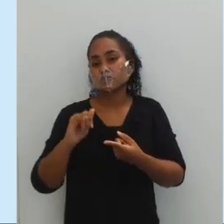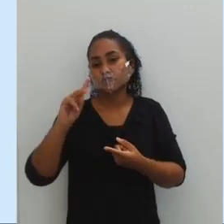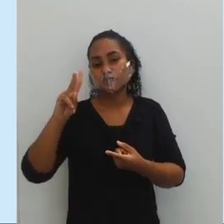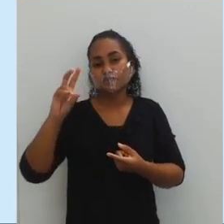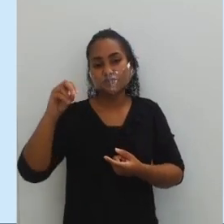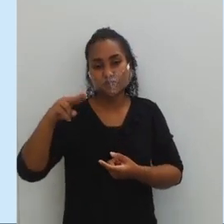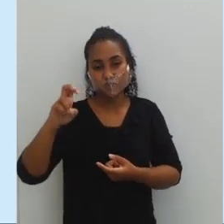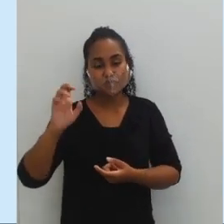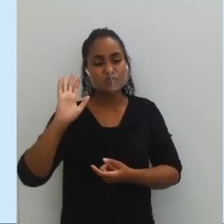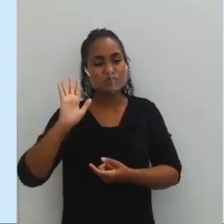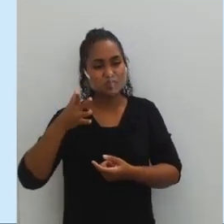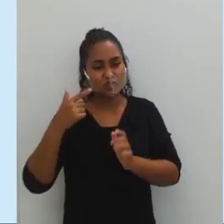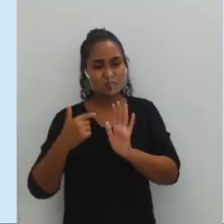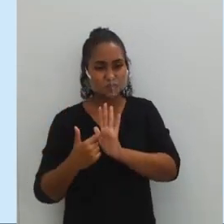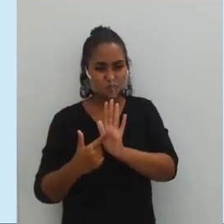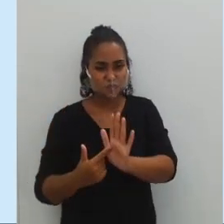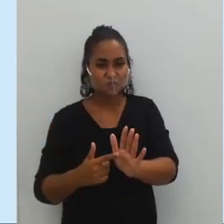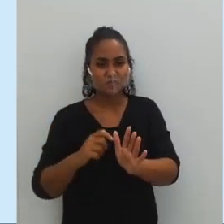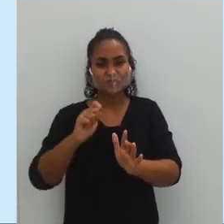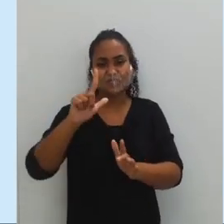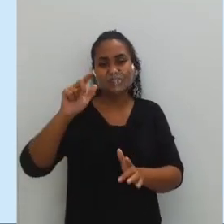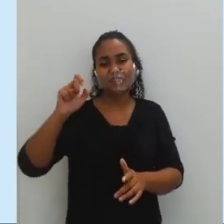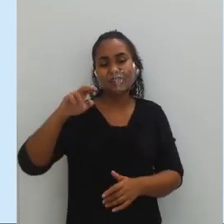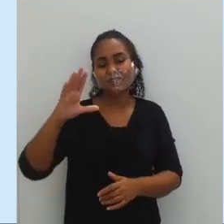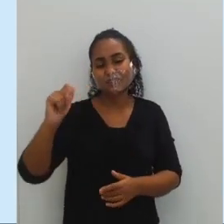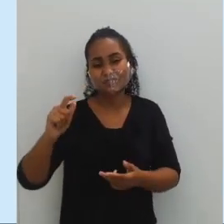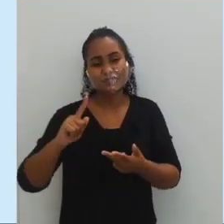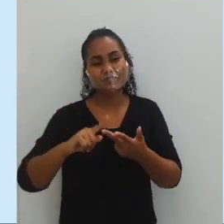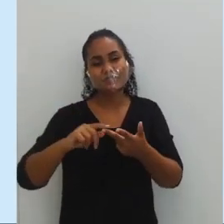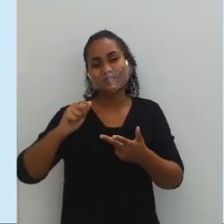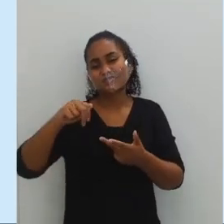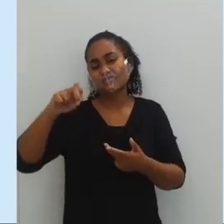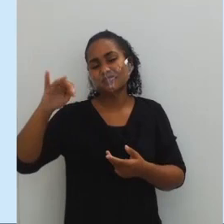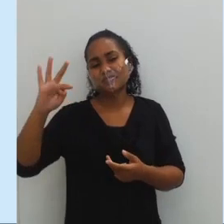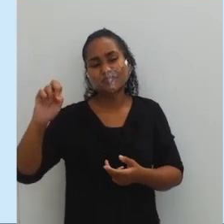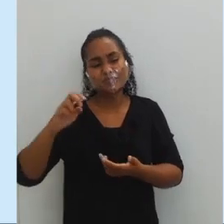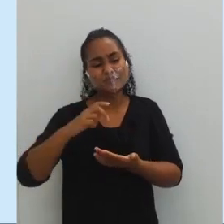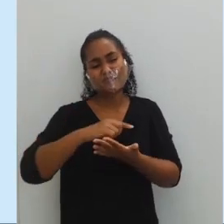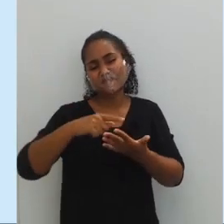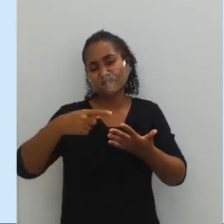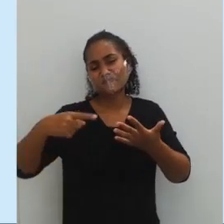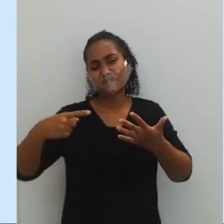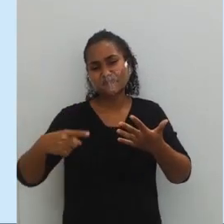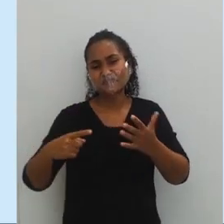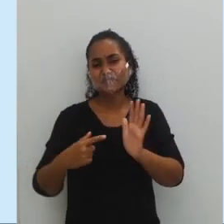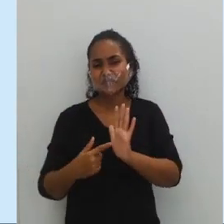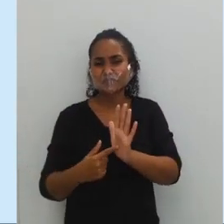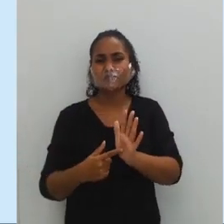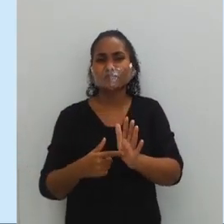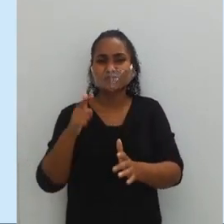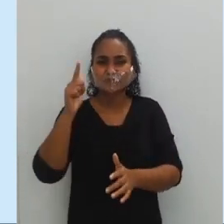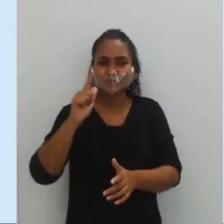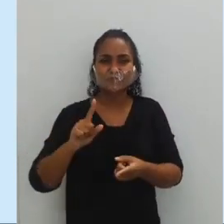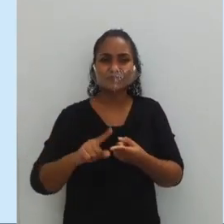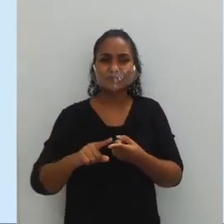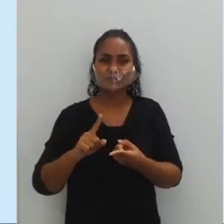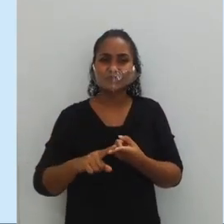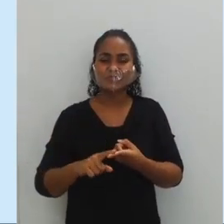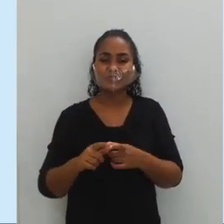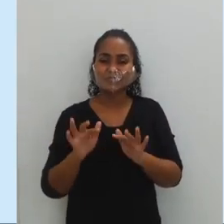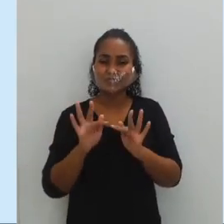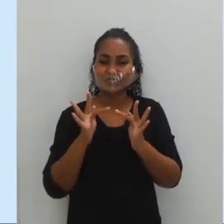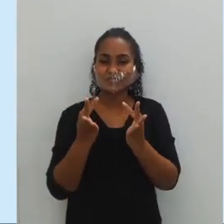Ivone Duarte, que eu apresentei para vocês, Aleca Vieira, Anete Stack, entre outras, né? Mas eu queria trazer um pouquinho